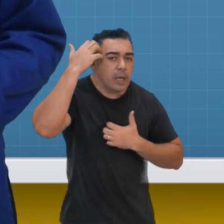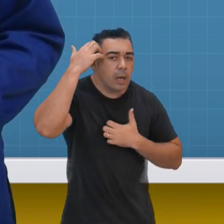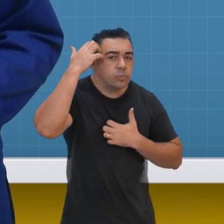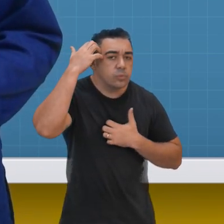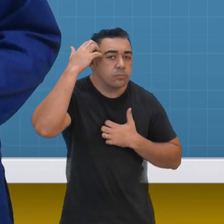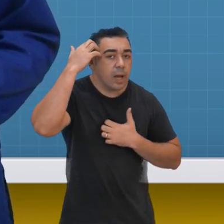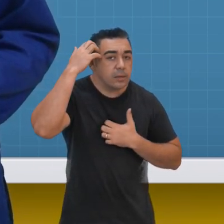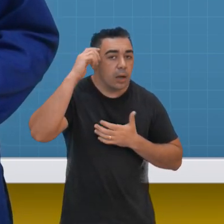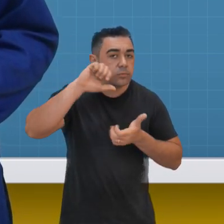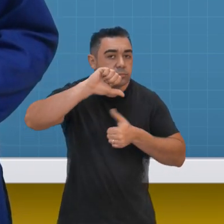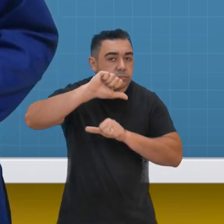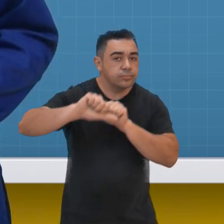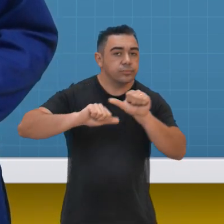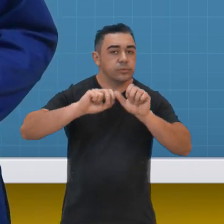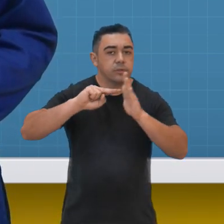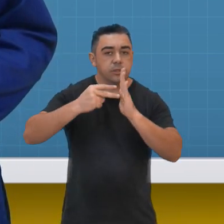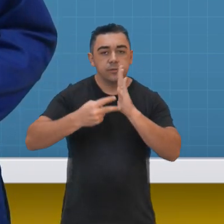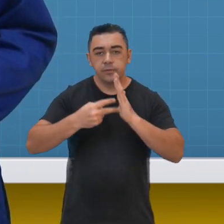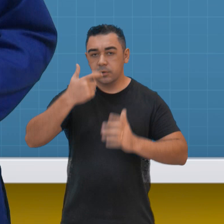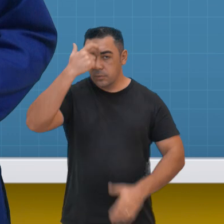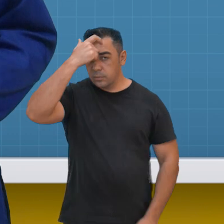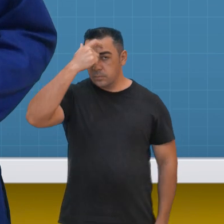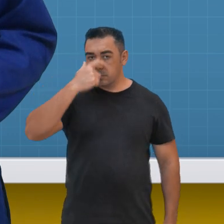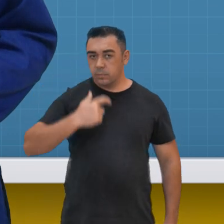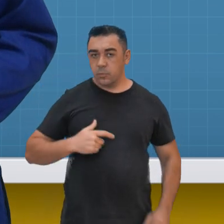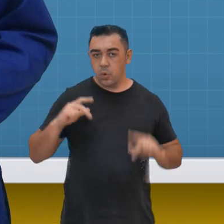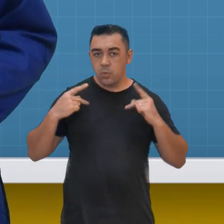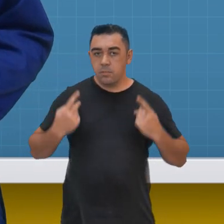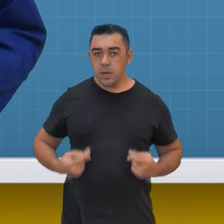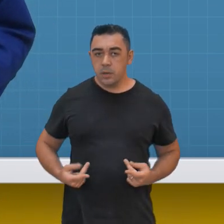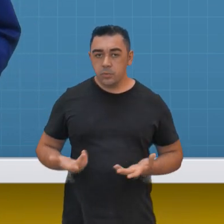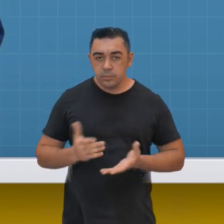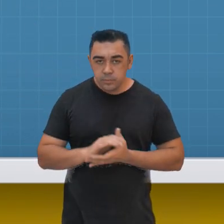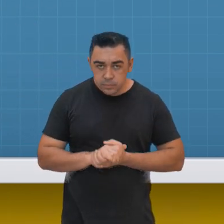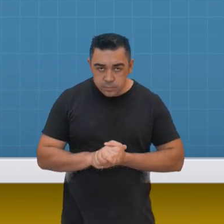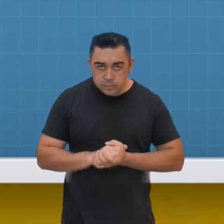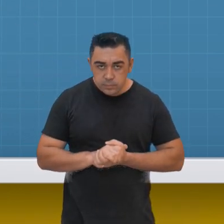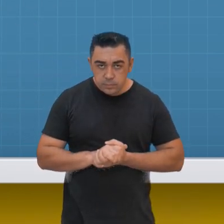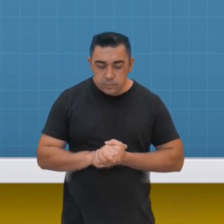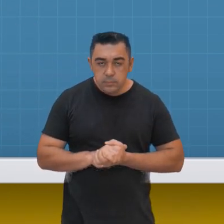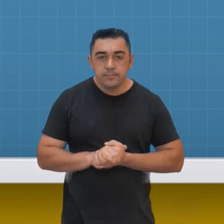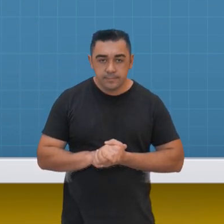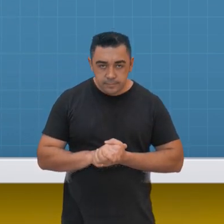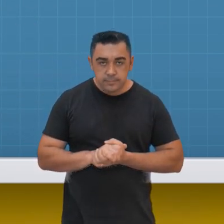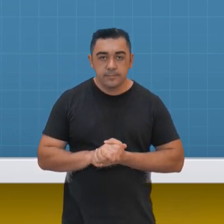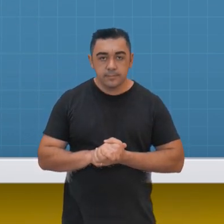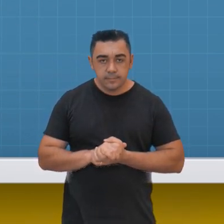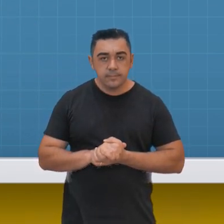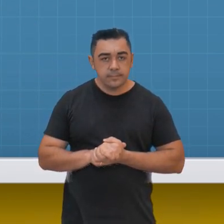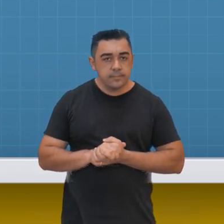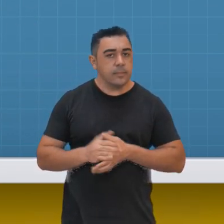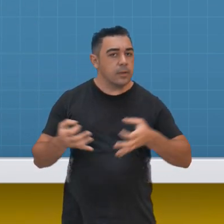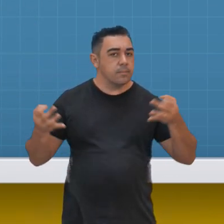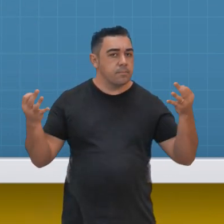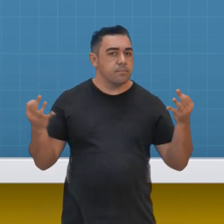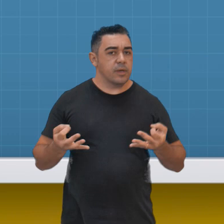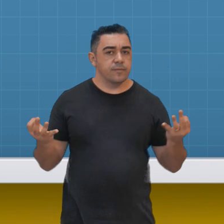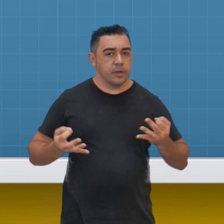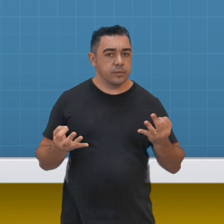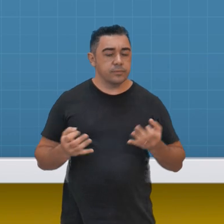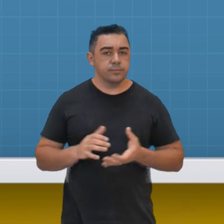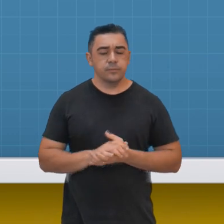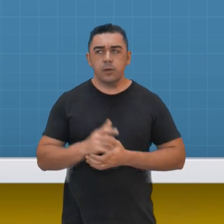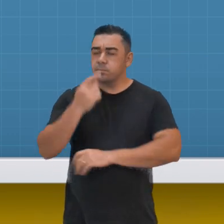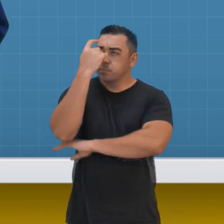macaco, então? 1, 2, 3, ao ser humano.